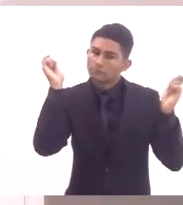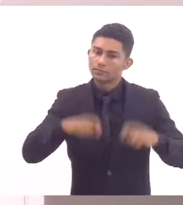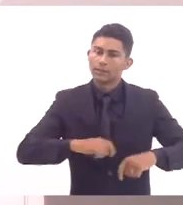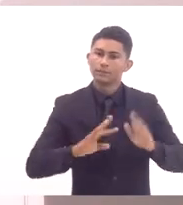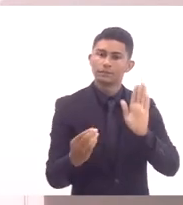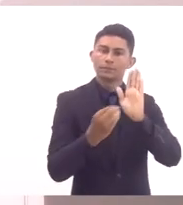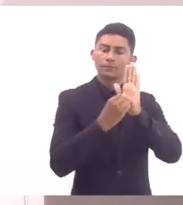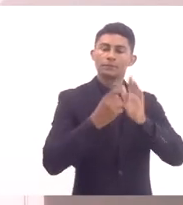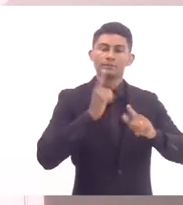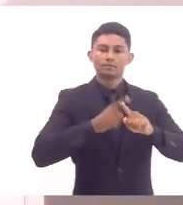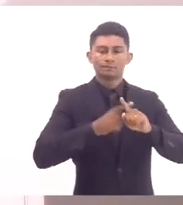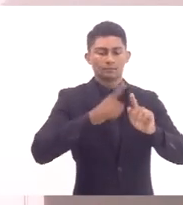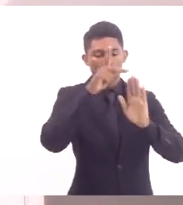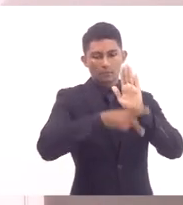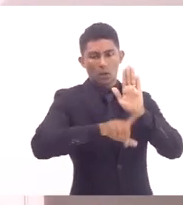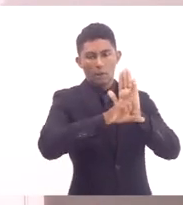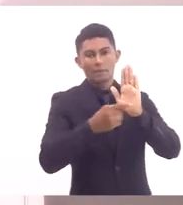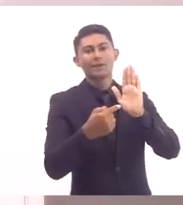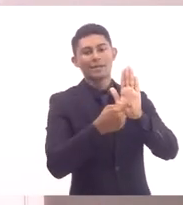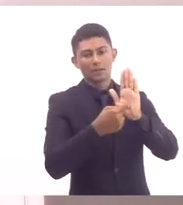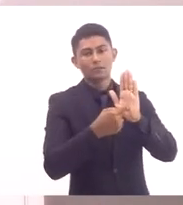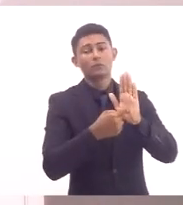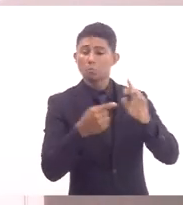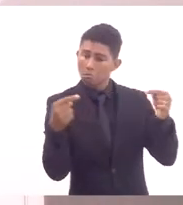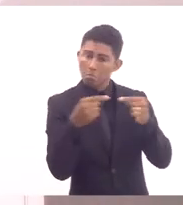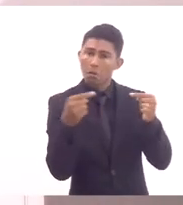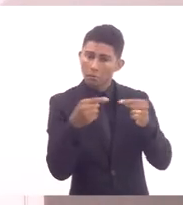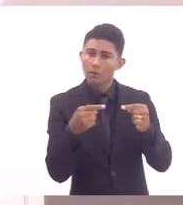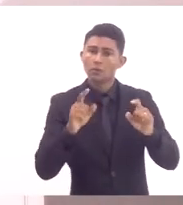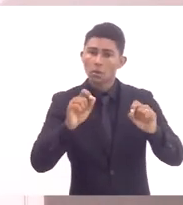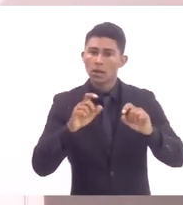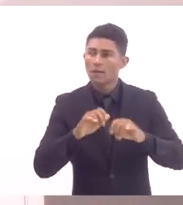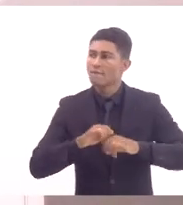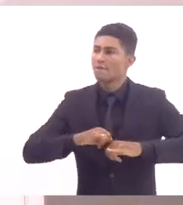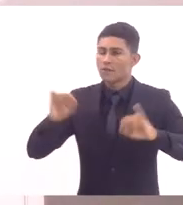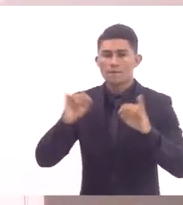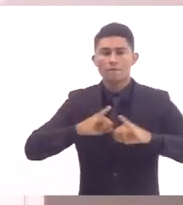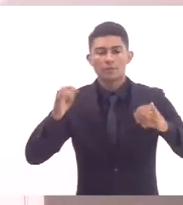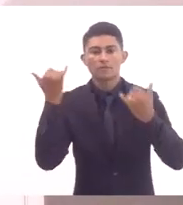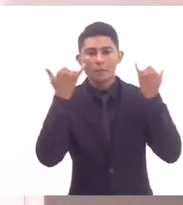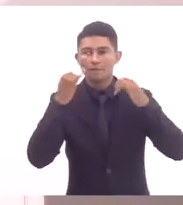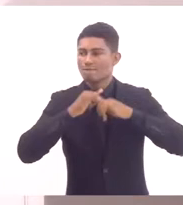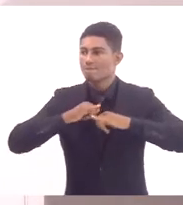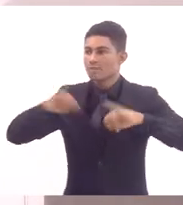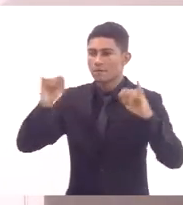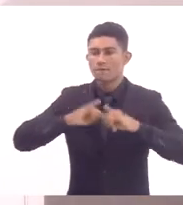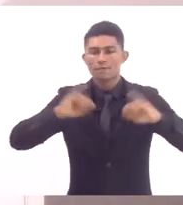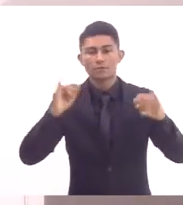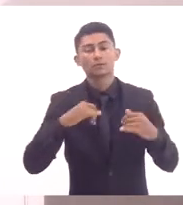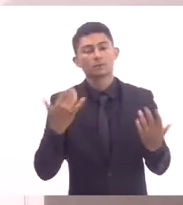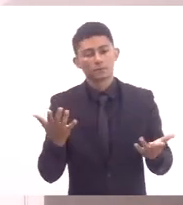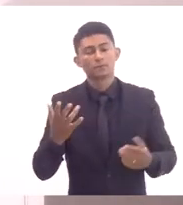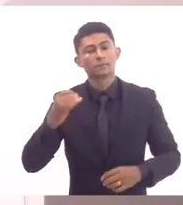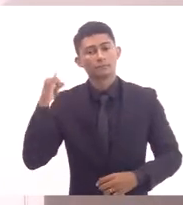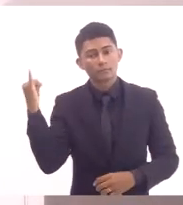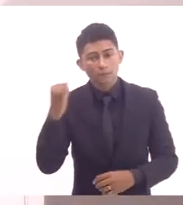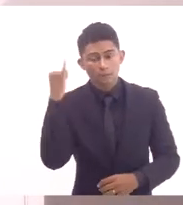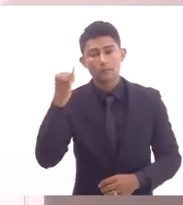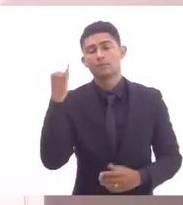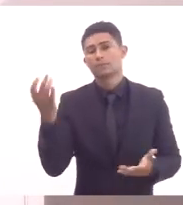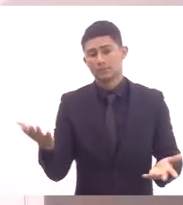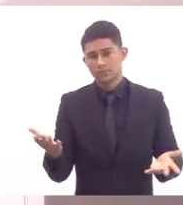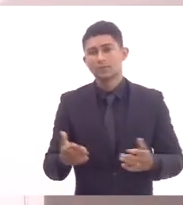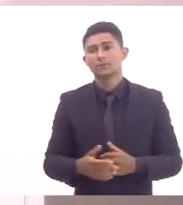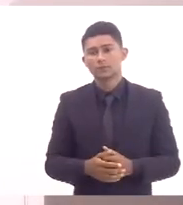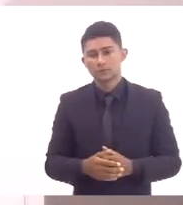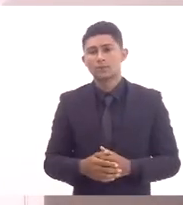do que a sobre é publicação de boletim então está divulgando dados até a fundamental todas